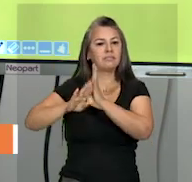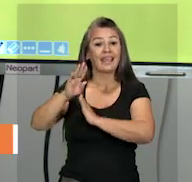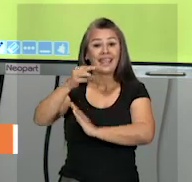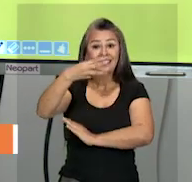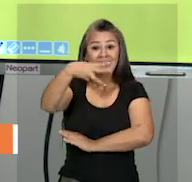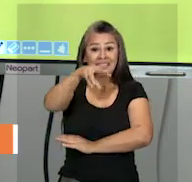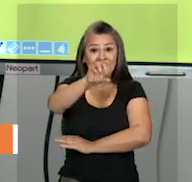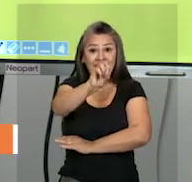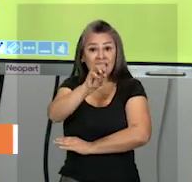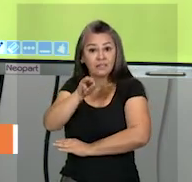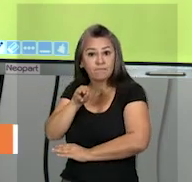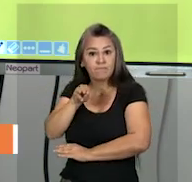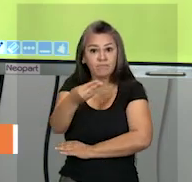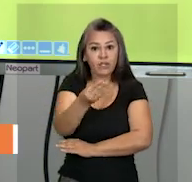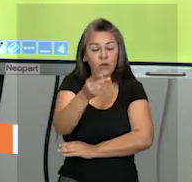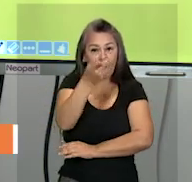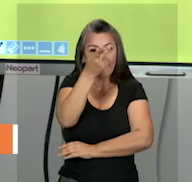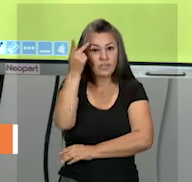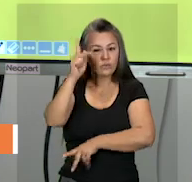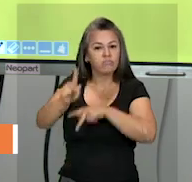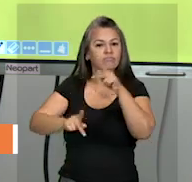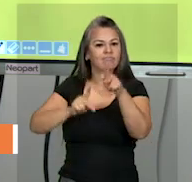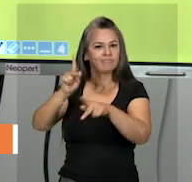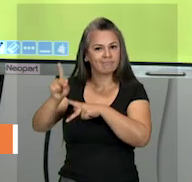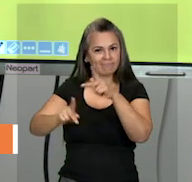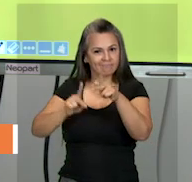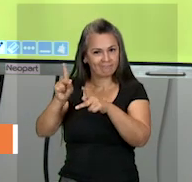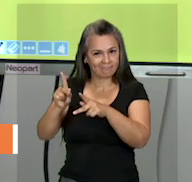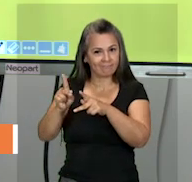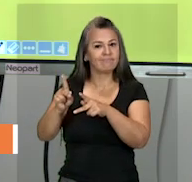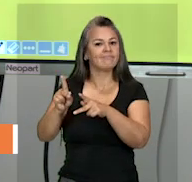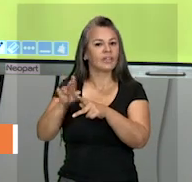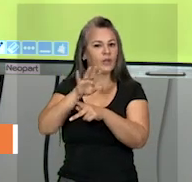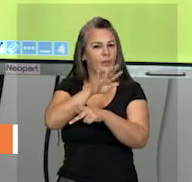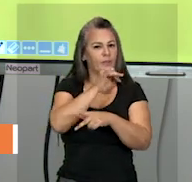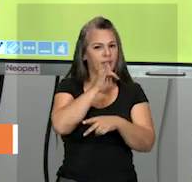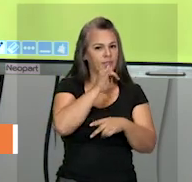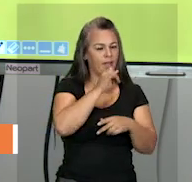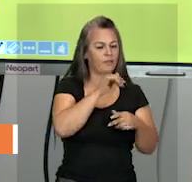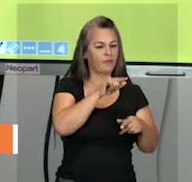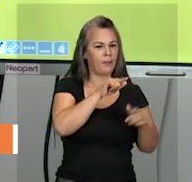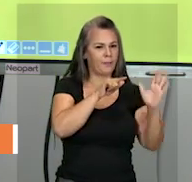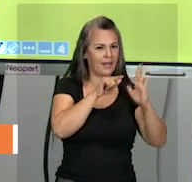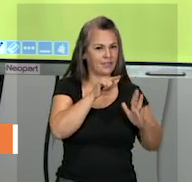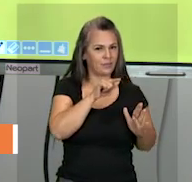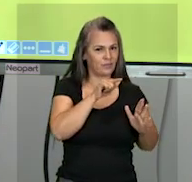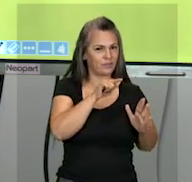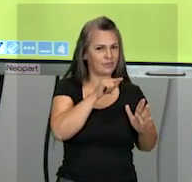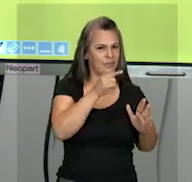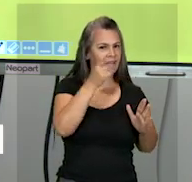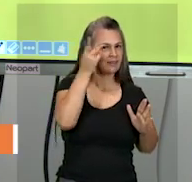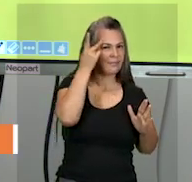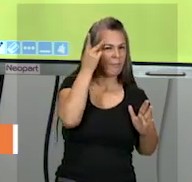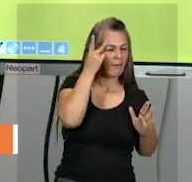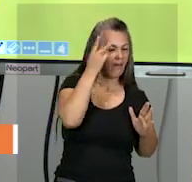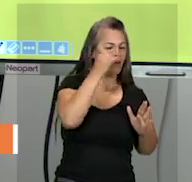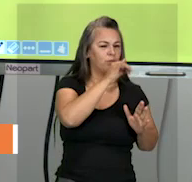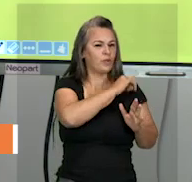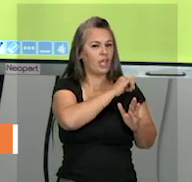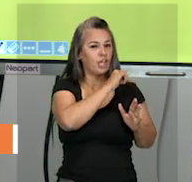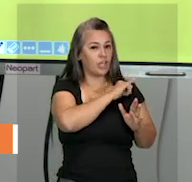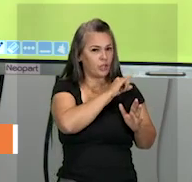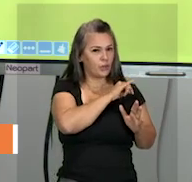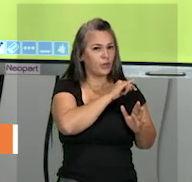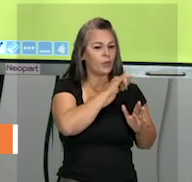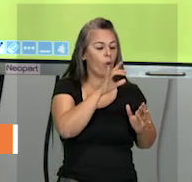milhões de pessoas. Pensa algo mais ou menos, você pega São Paulo e Rio de Janeiro, junta as duas. É mais ou menos isso que é Tóquio. Então você